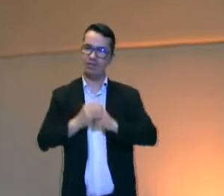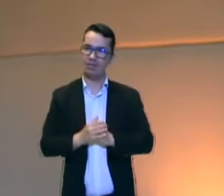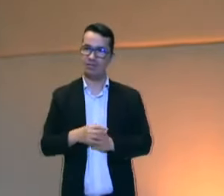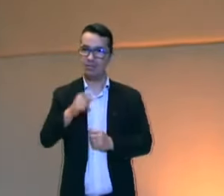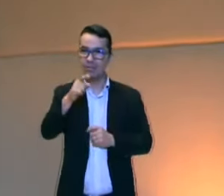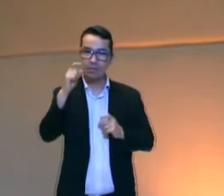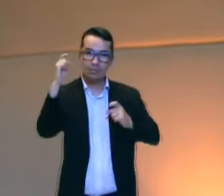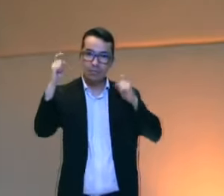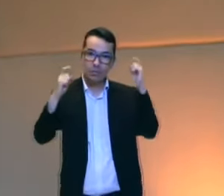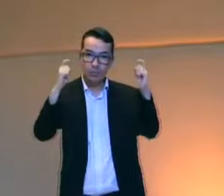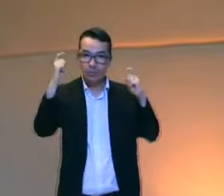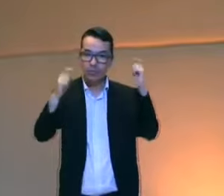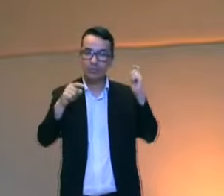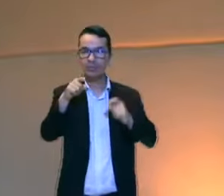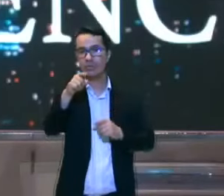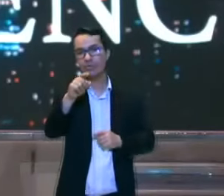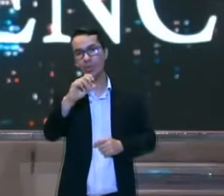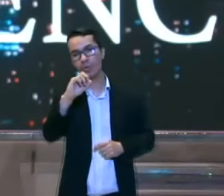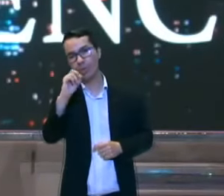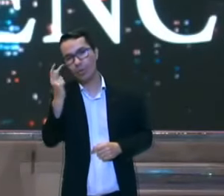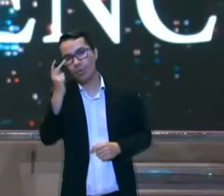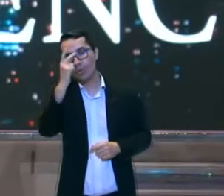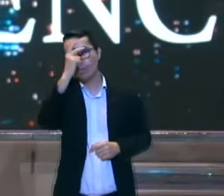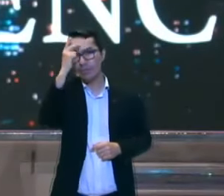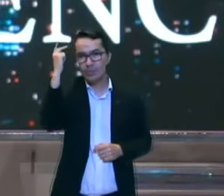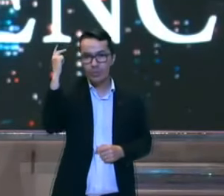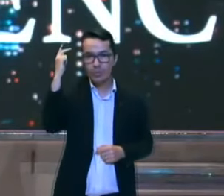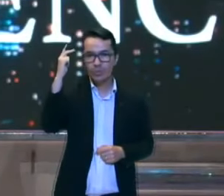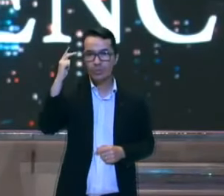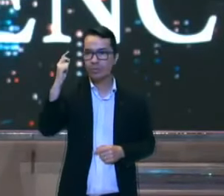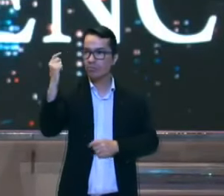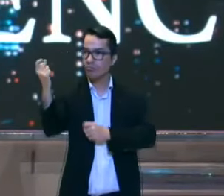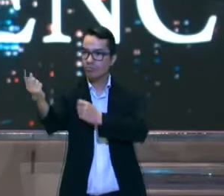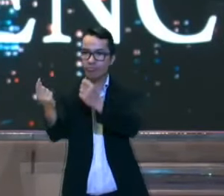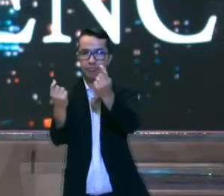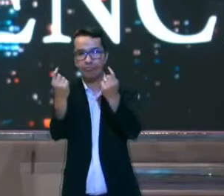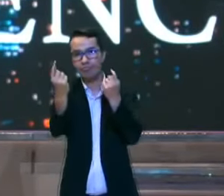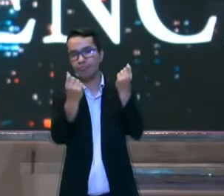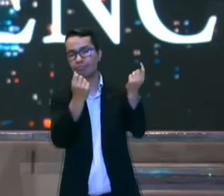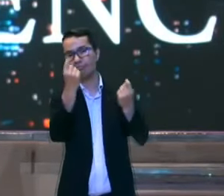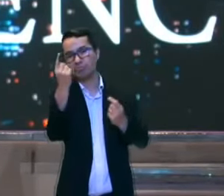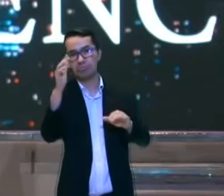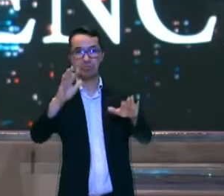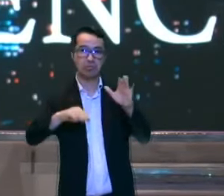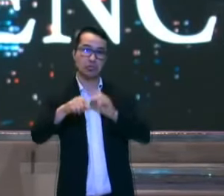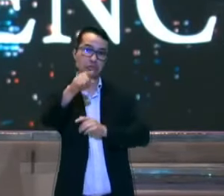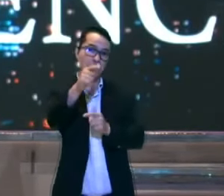ficou embriagado, mas você sabe a condição de cada um que você está convidando.